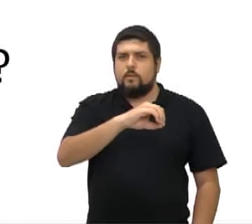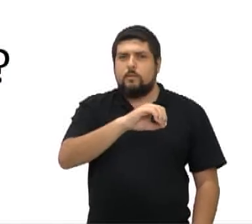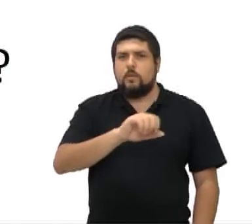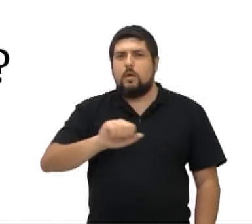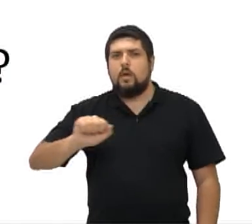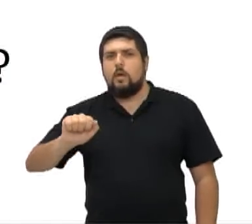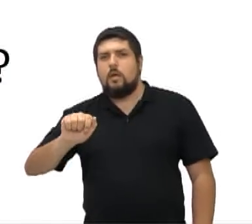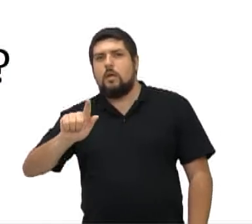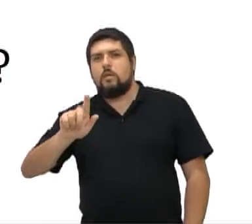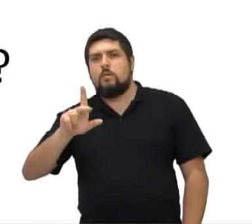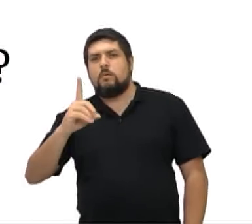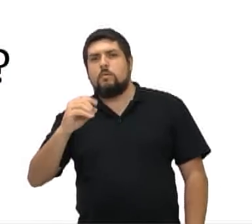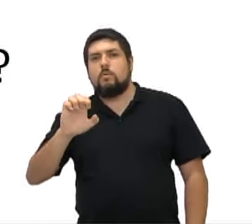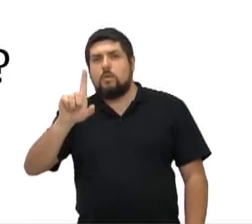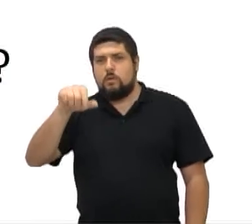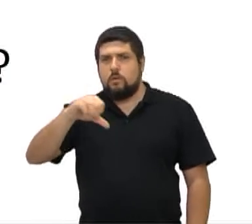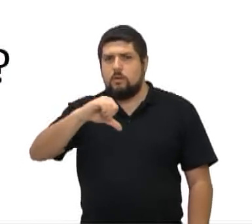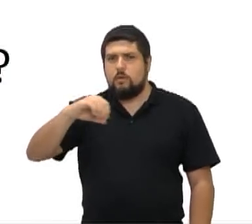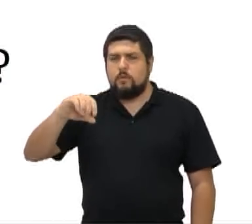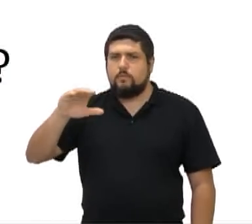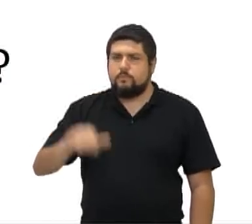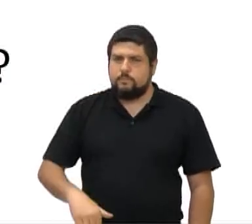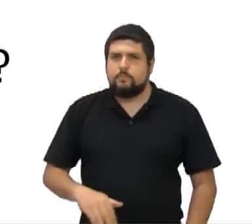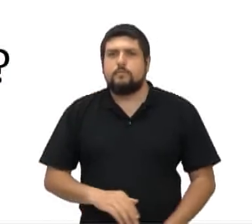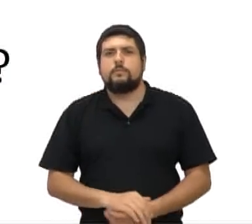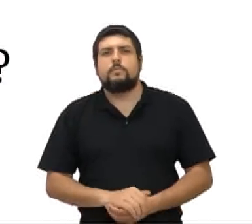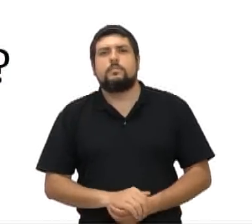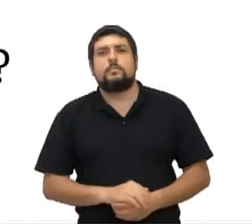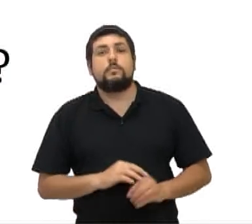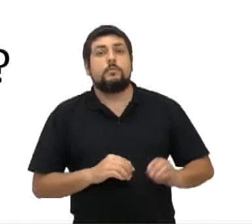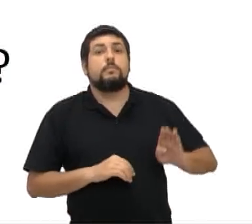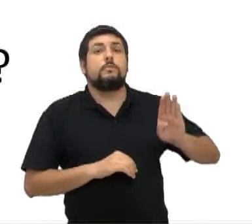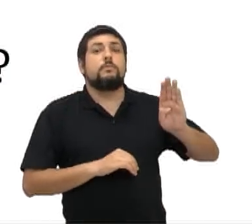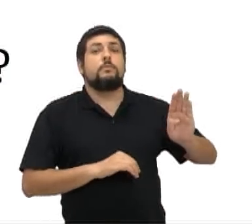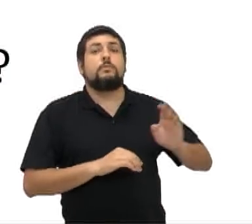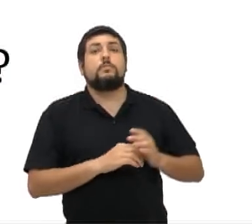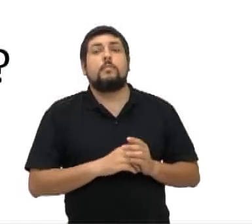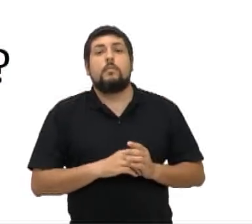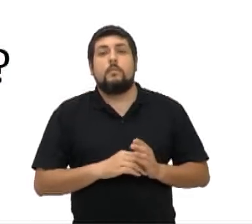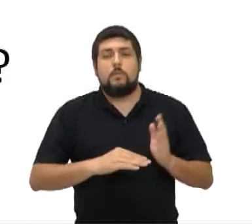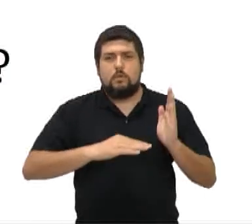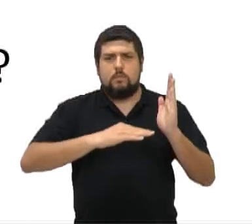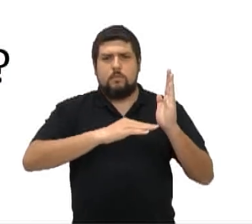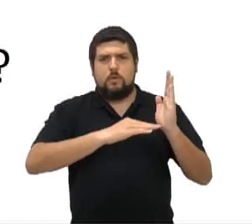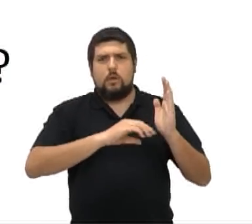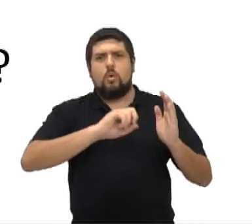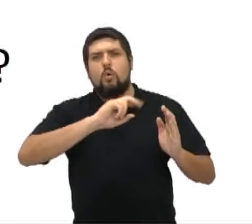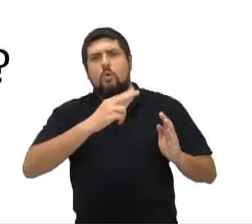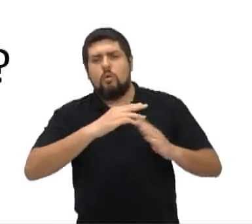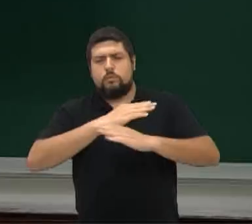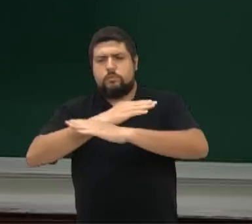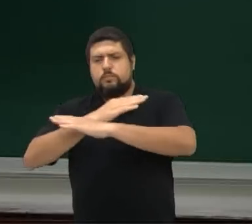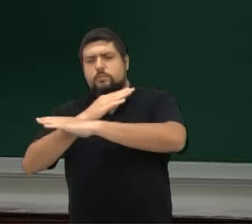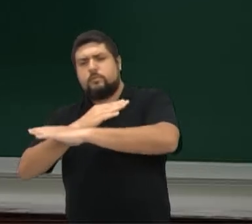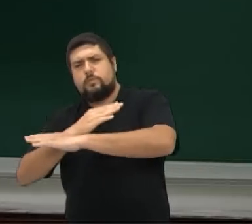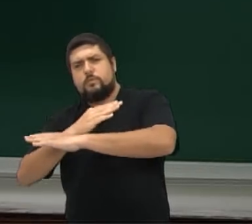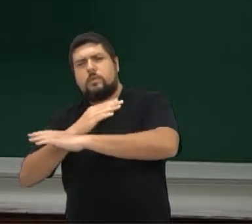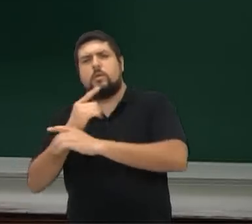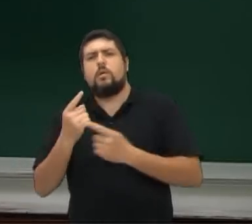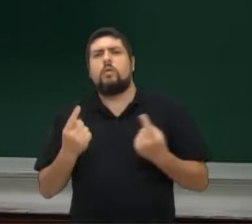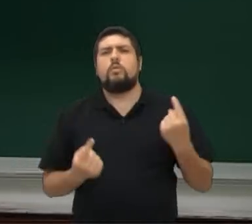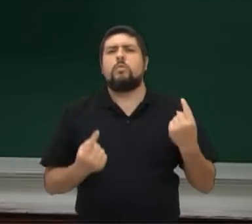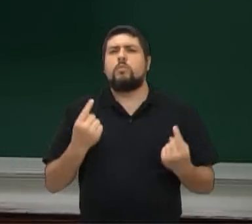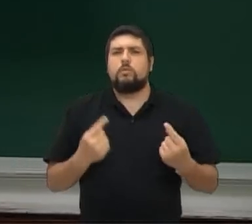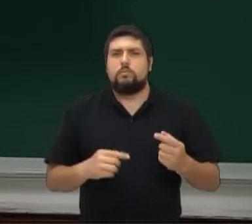ele é menor que 90 graus. Quem é maior? Um ângulo reto ou um ângulo obtuso? Veja,